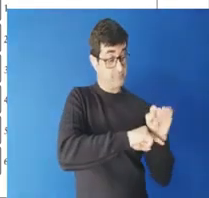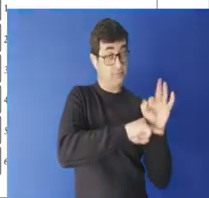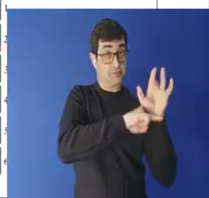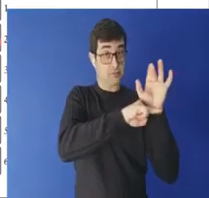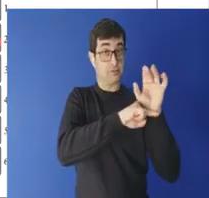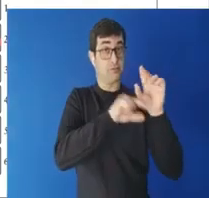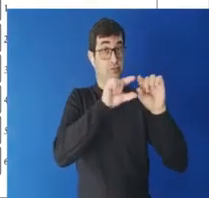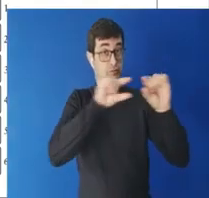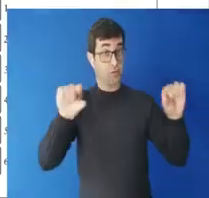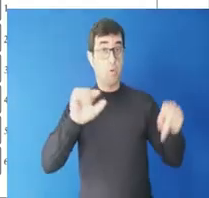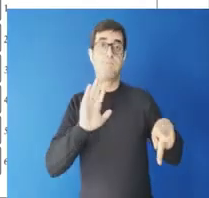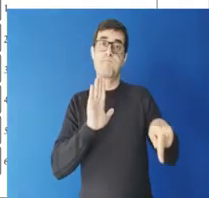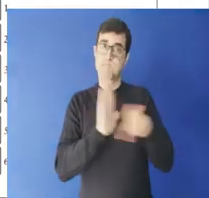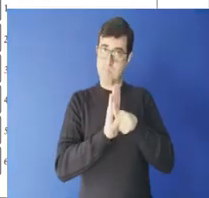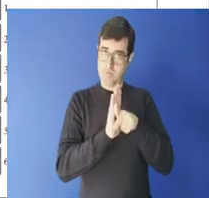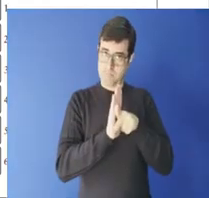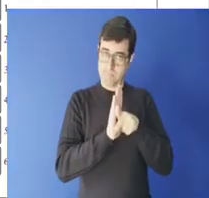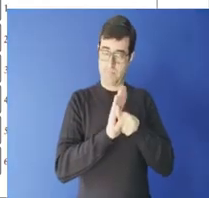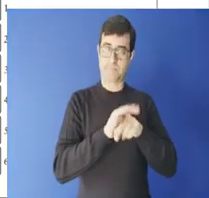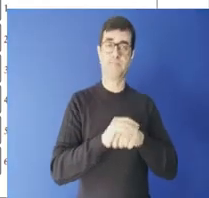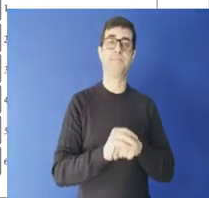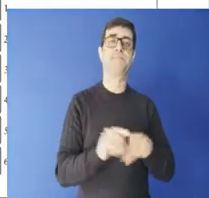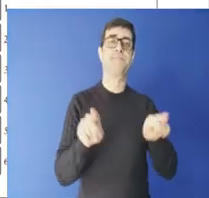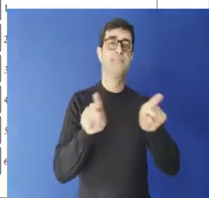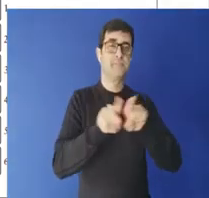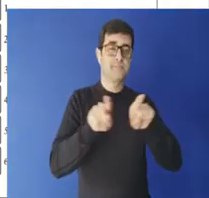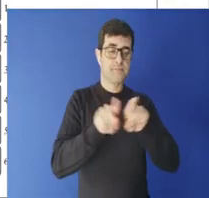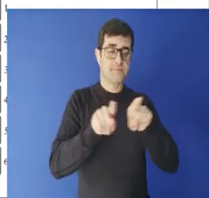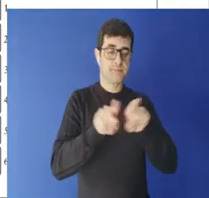Com exceção, por exemplo, aqui, ó, do